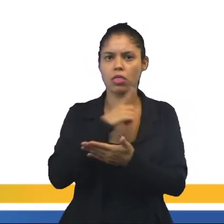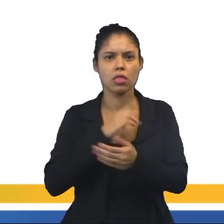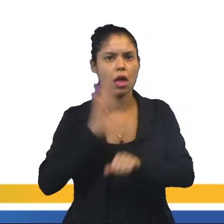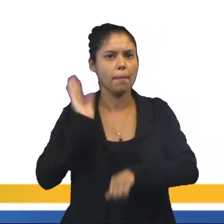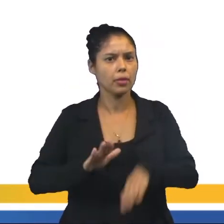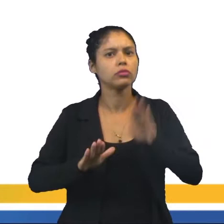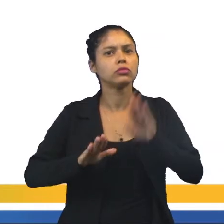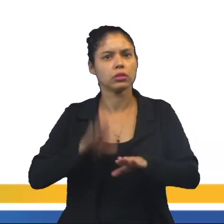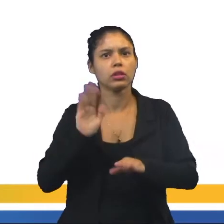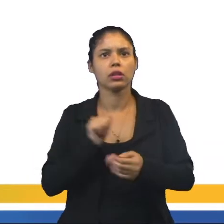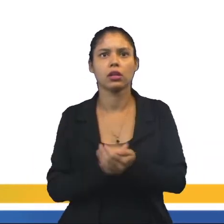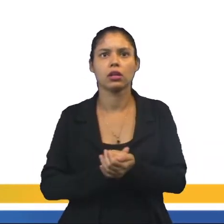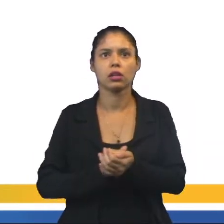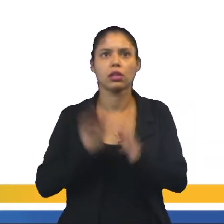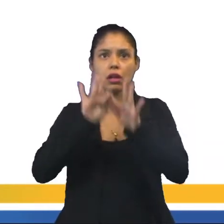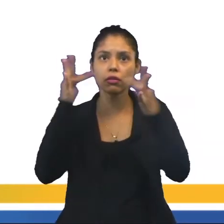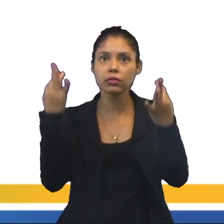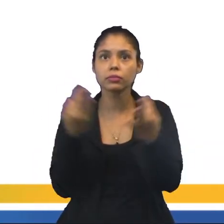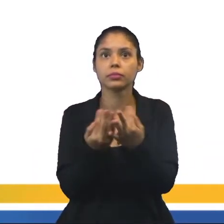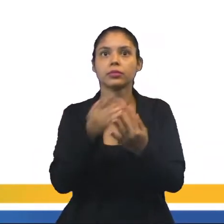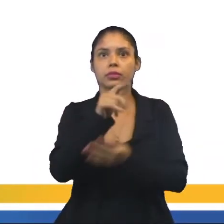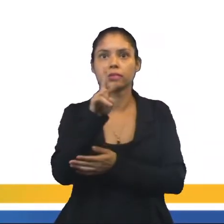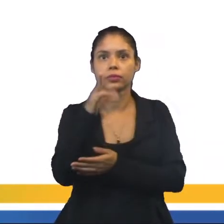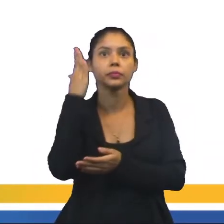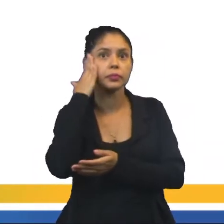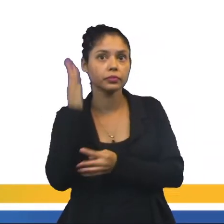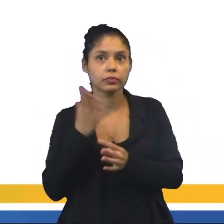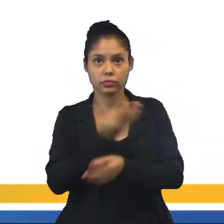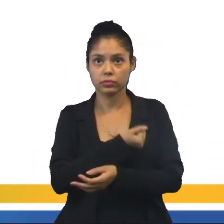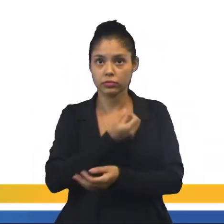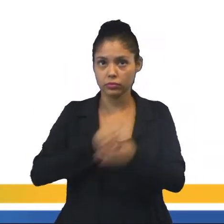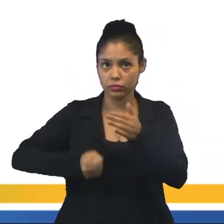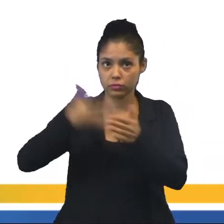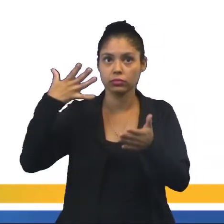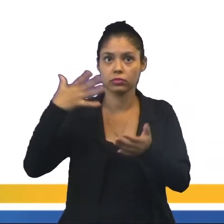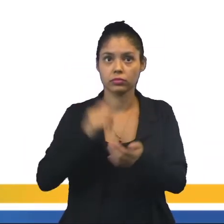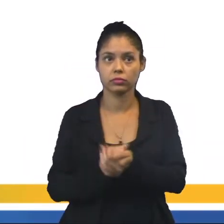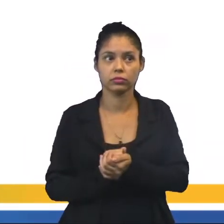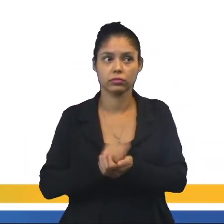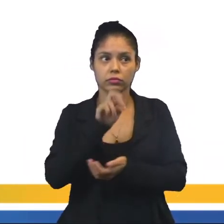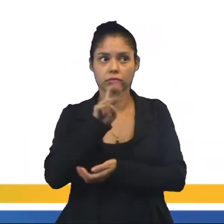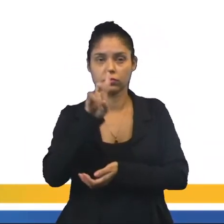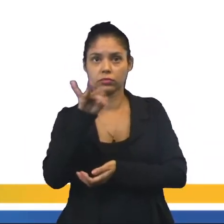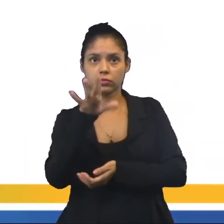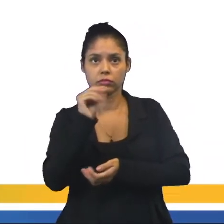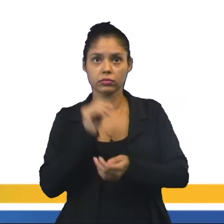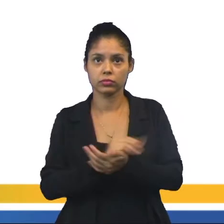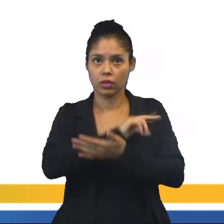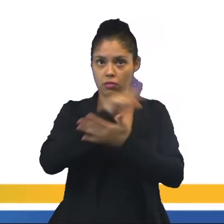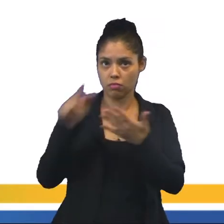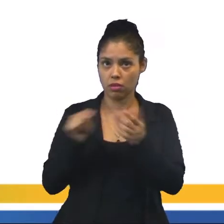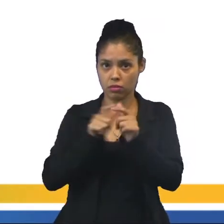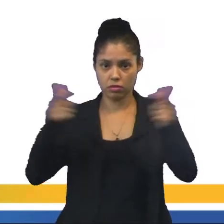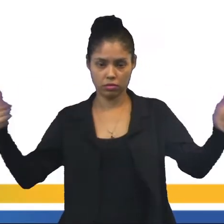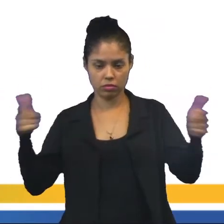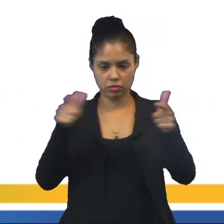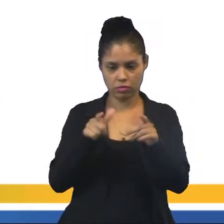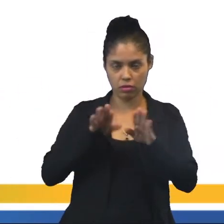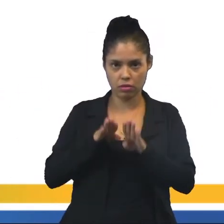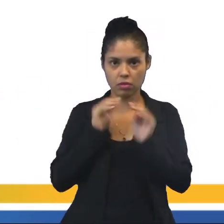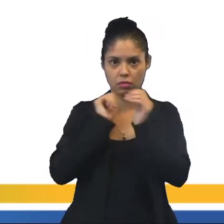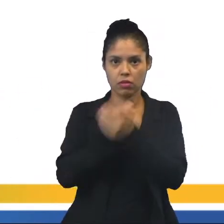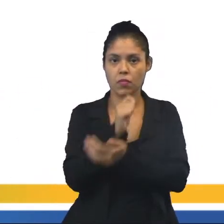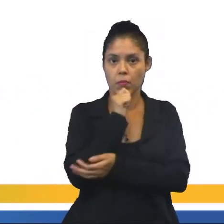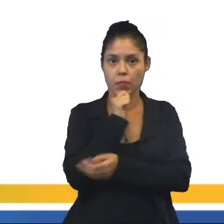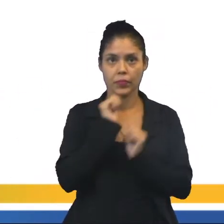Abatida eu coloquei a família da Percussão compreende números instrumento de diversos formatos e tamanho e